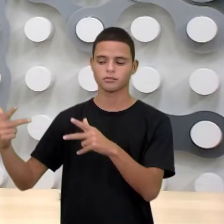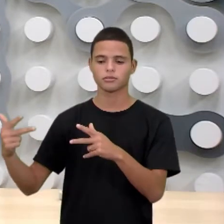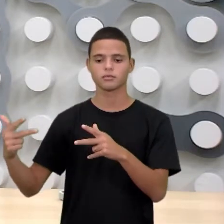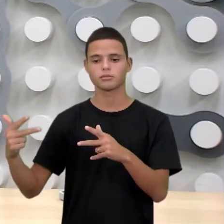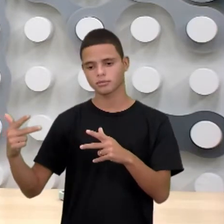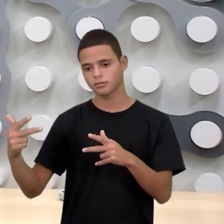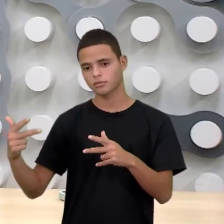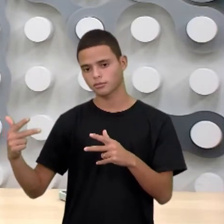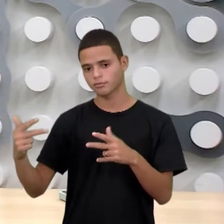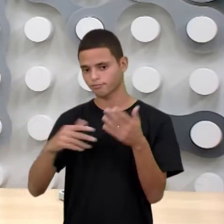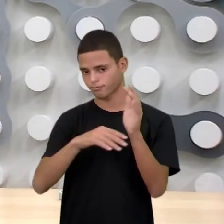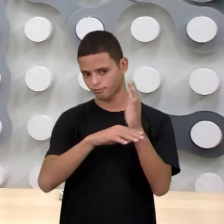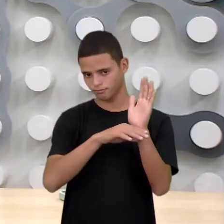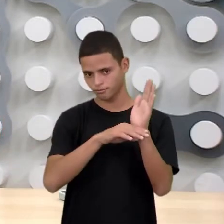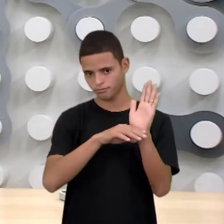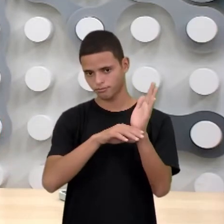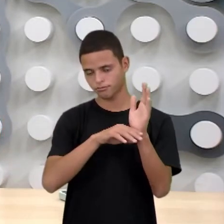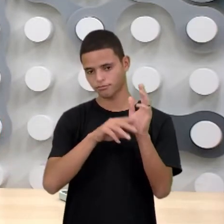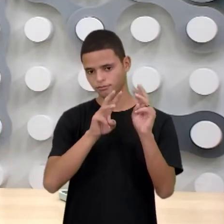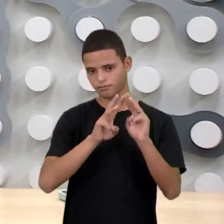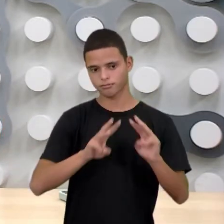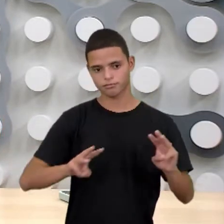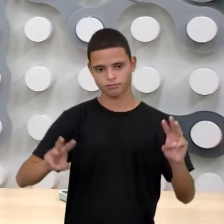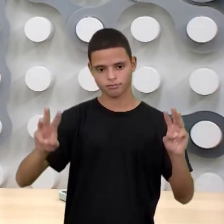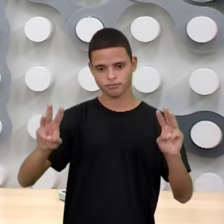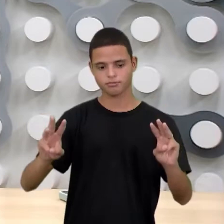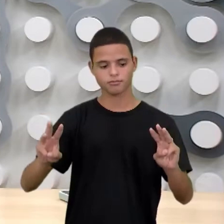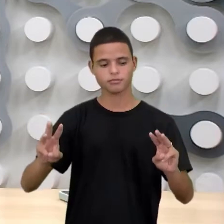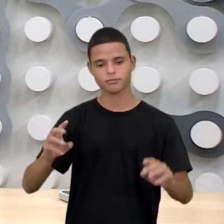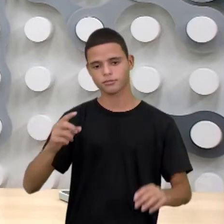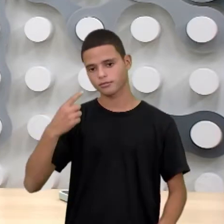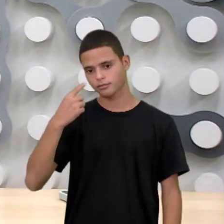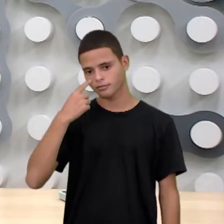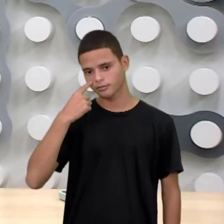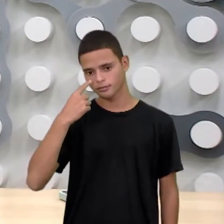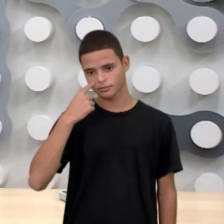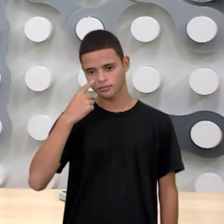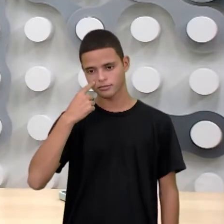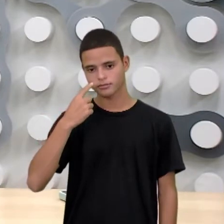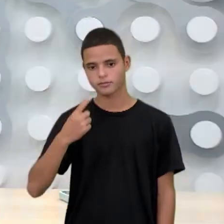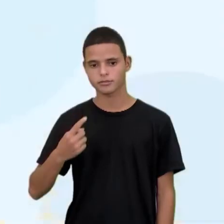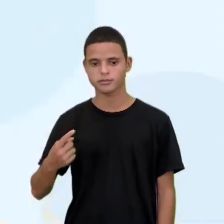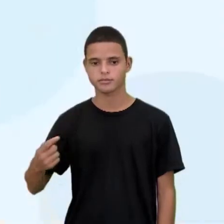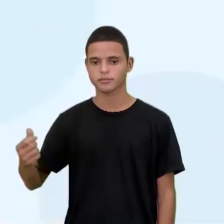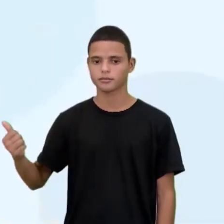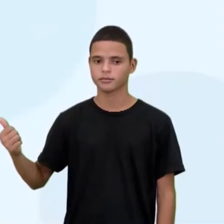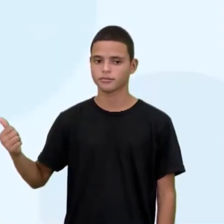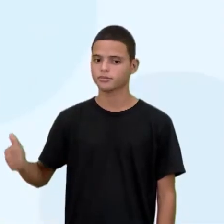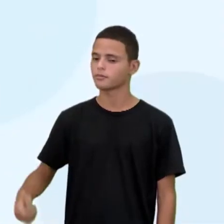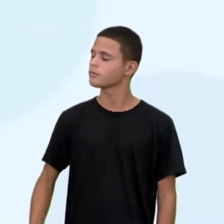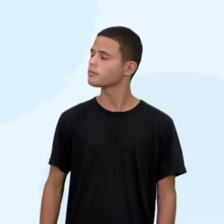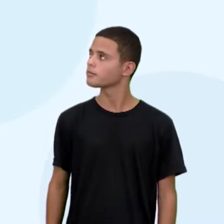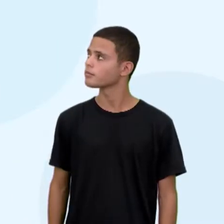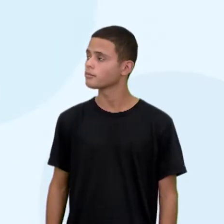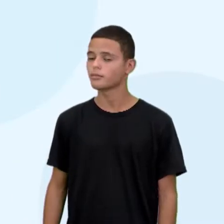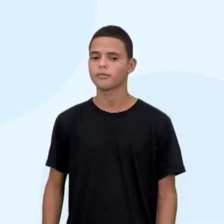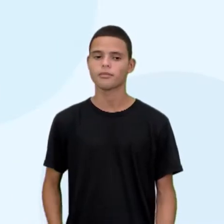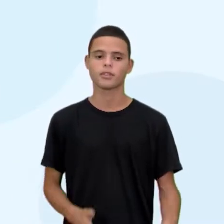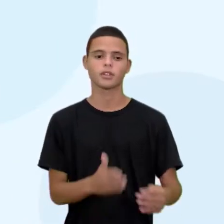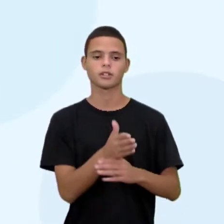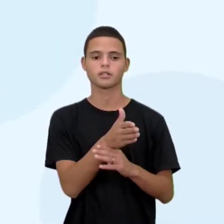é da animação aí do site, para vocês verem aí na tela, né? Mostra aí a animação que nós vamos